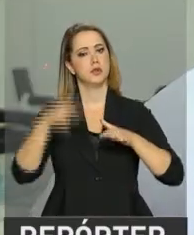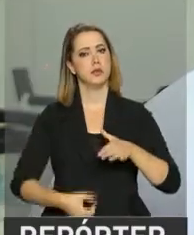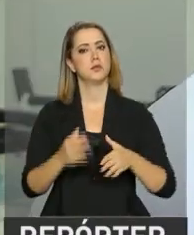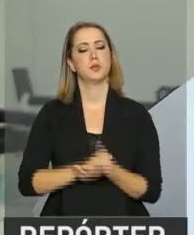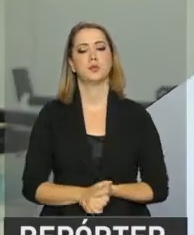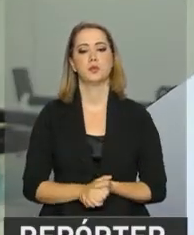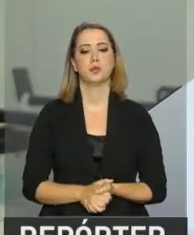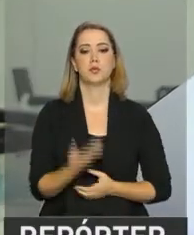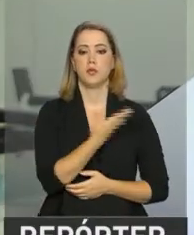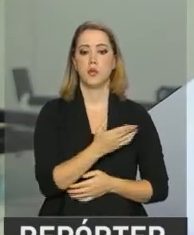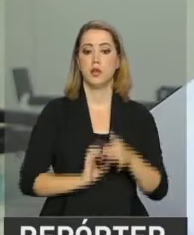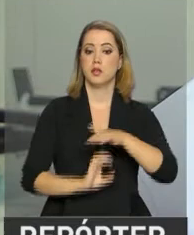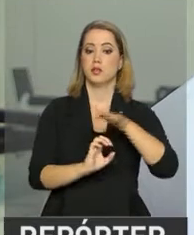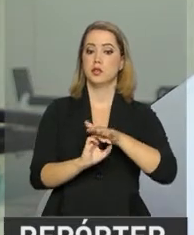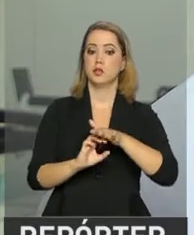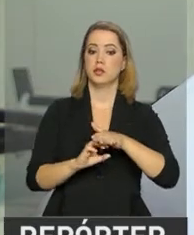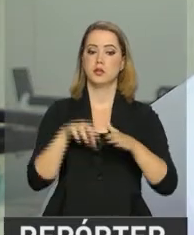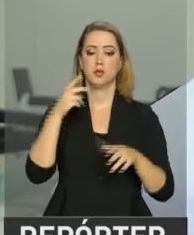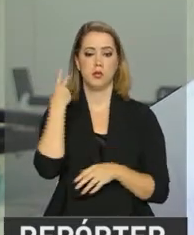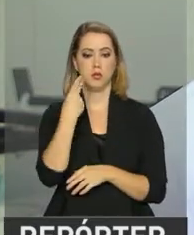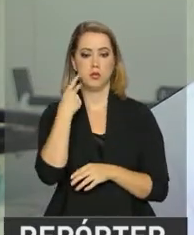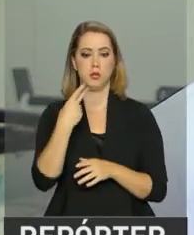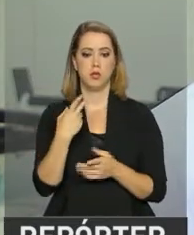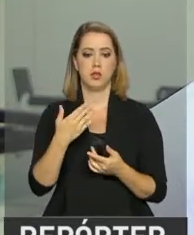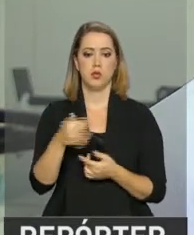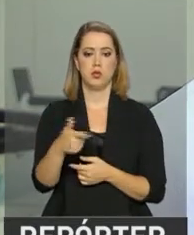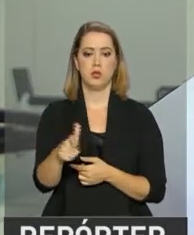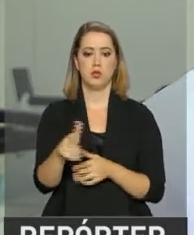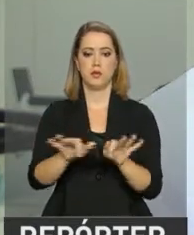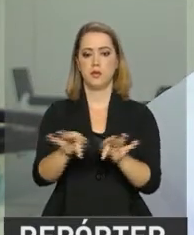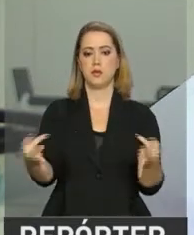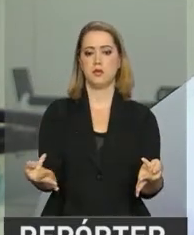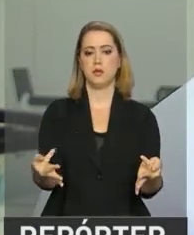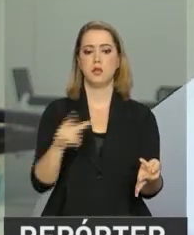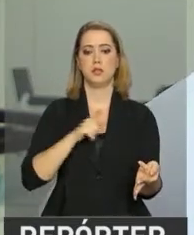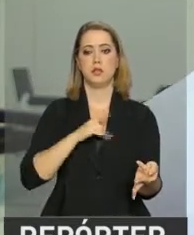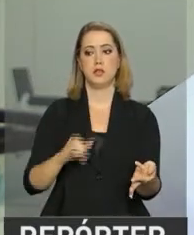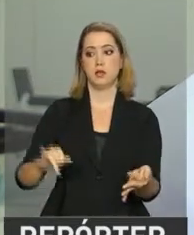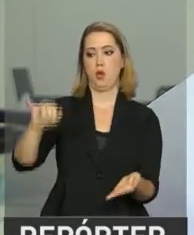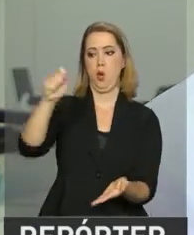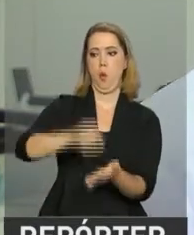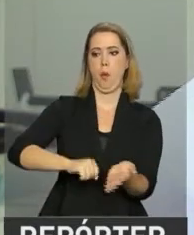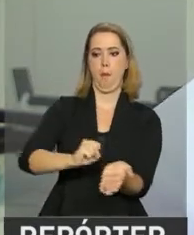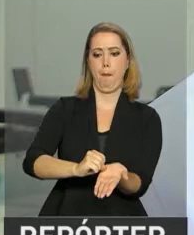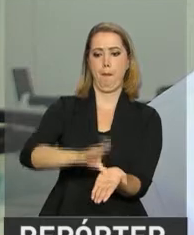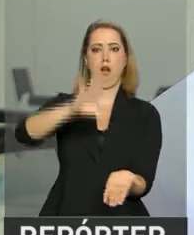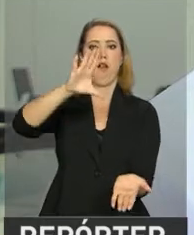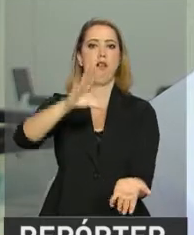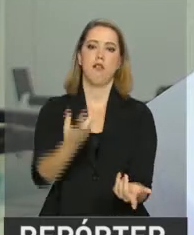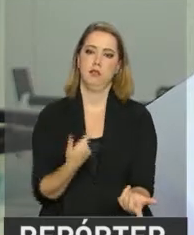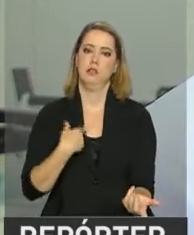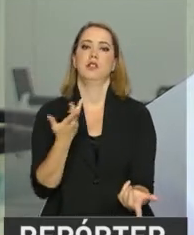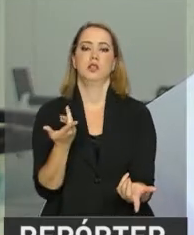se às vezes fosse enquadrada com uma empresa normal sem a o simples nacional teriam uma carga muito maior que isso agregaria